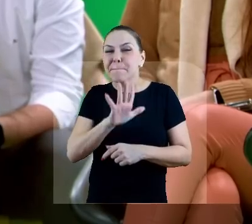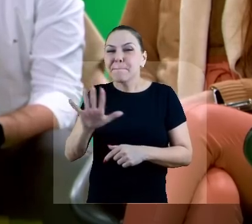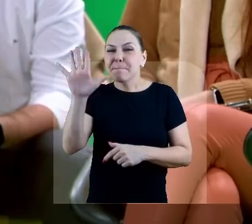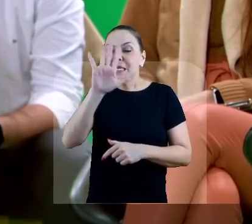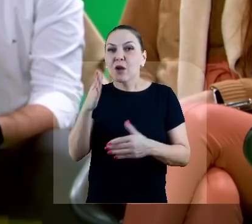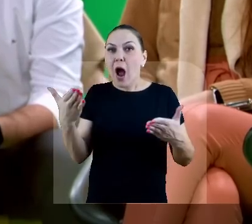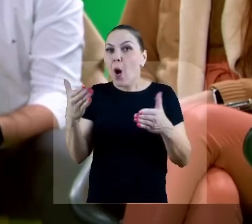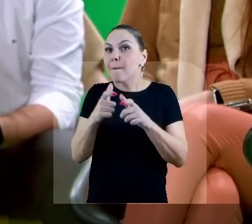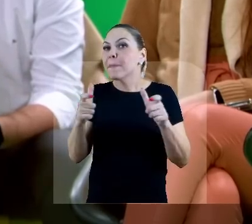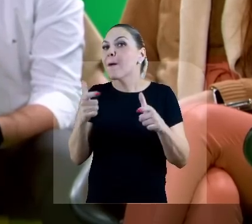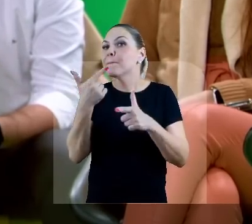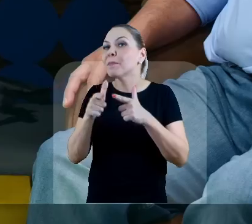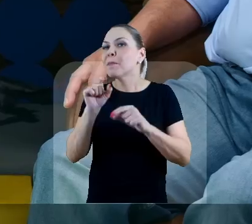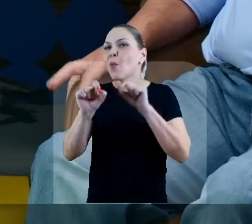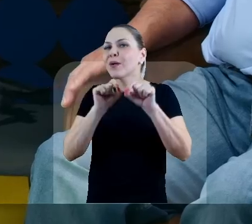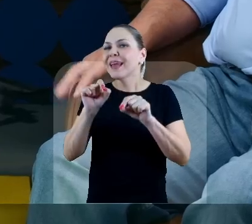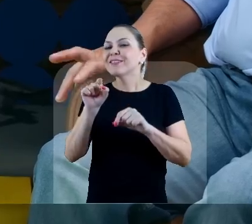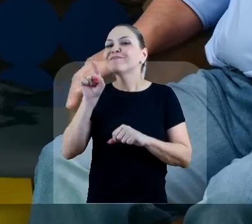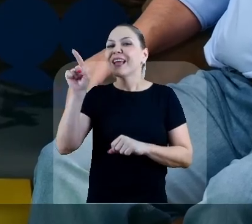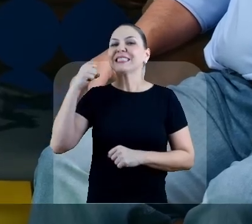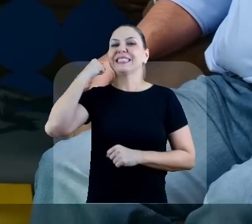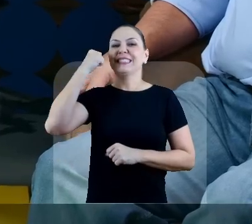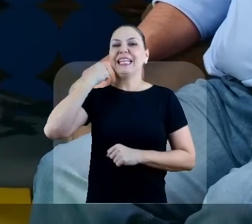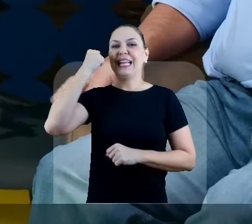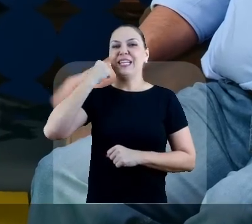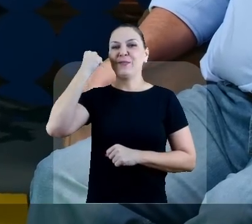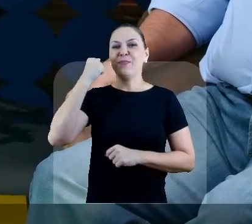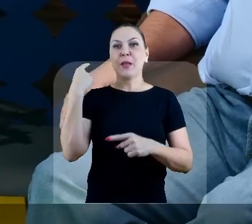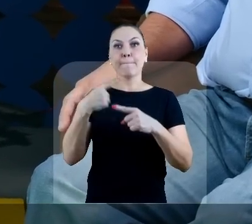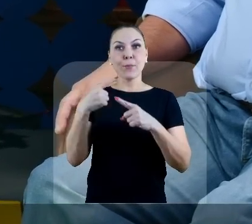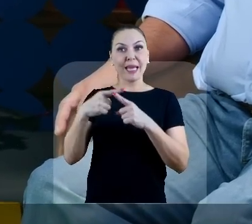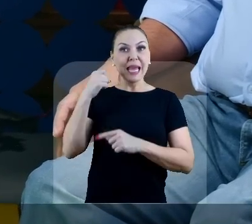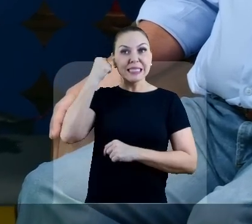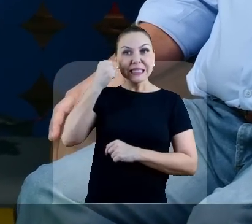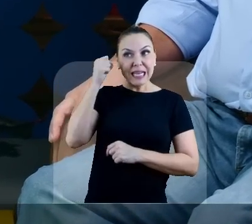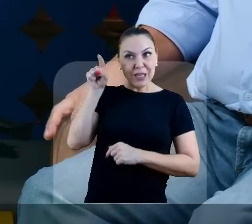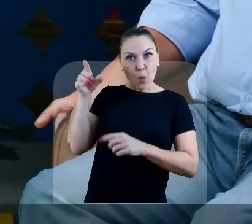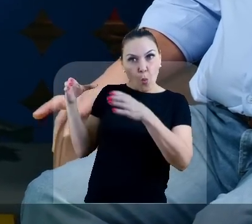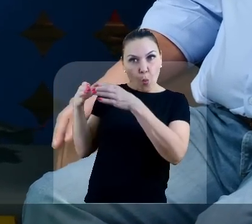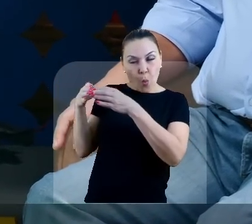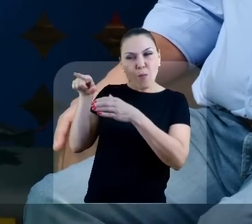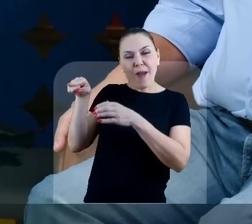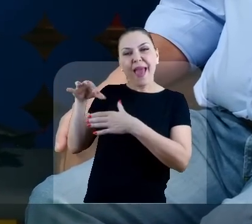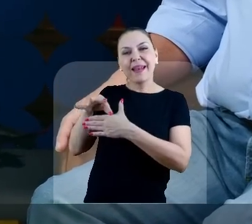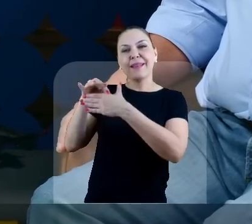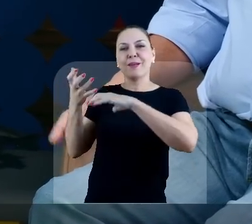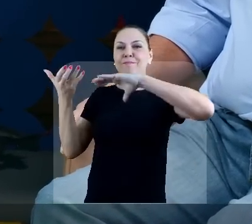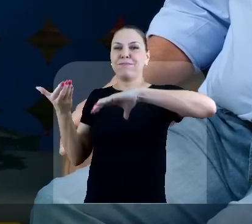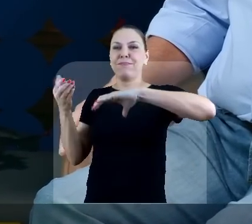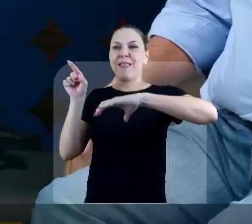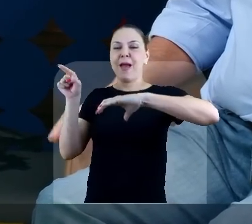problema nosso está no Senado. Por quê? Porque o Senado é que comanda o Congresso